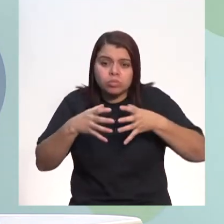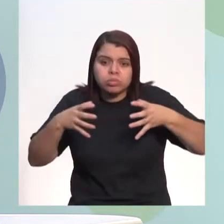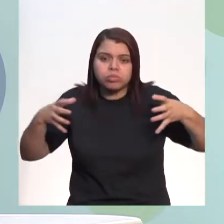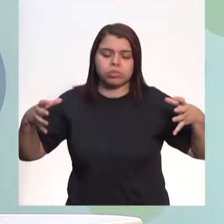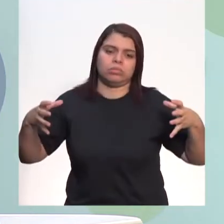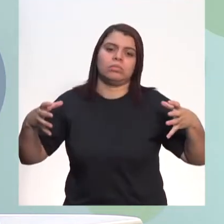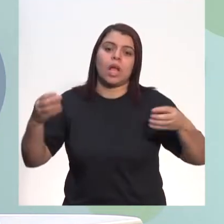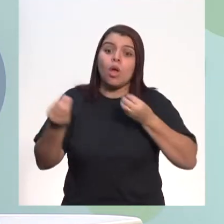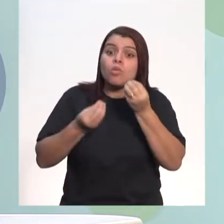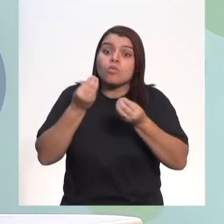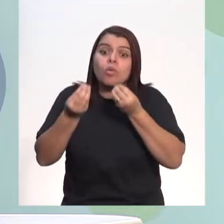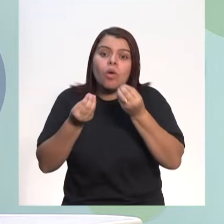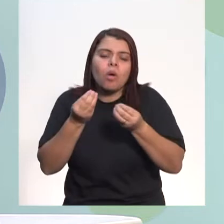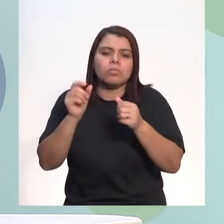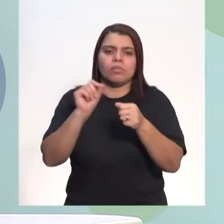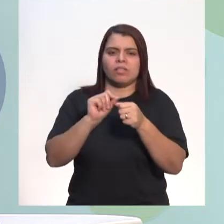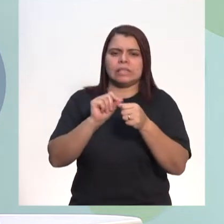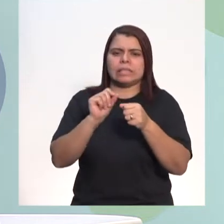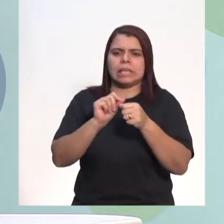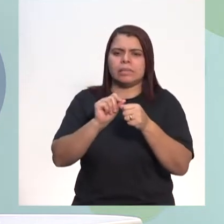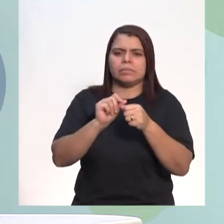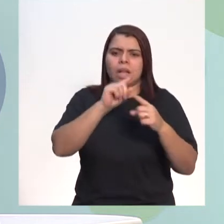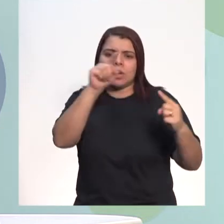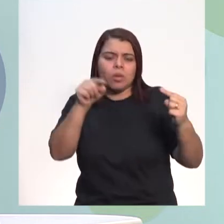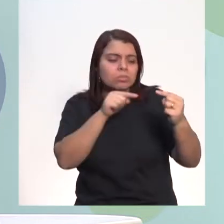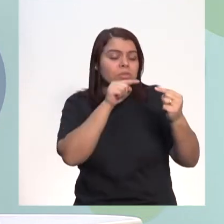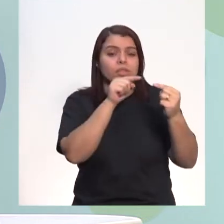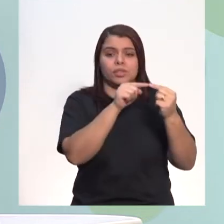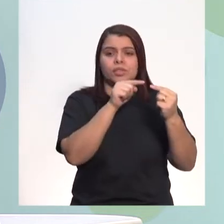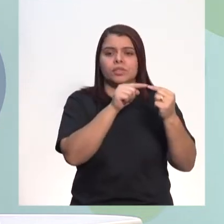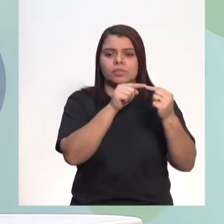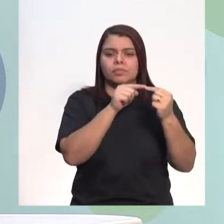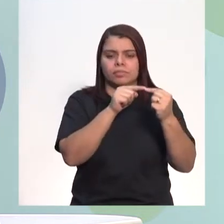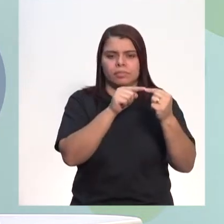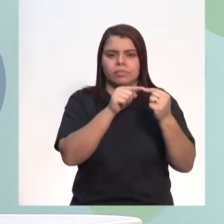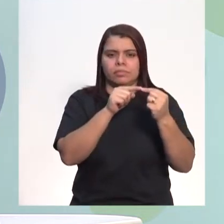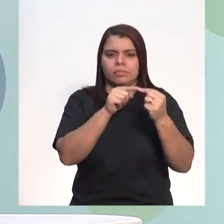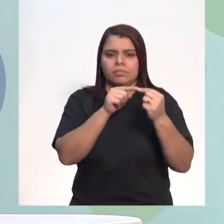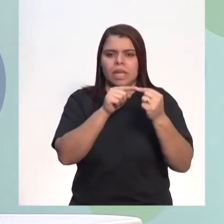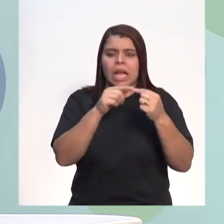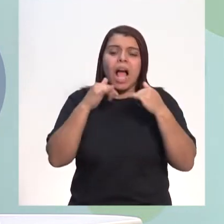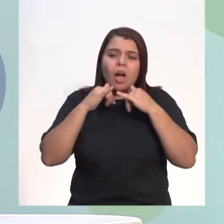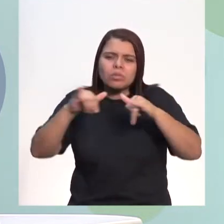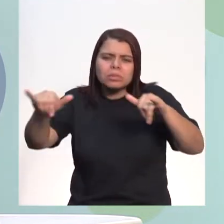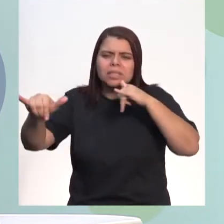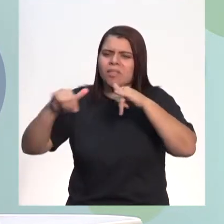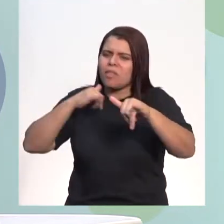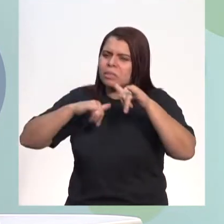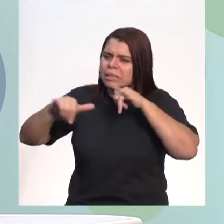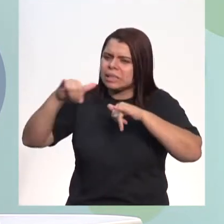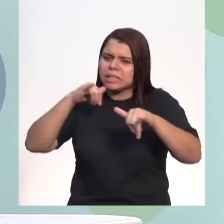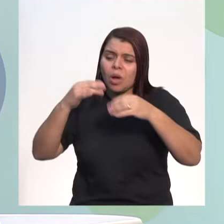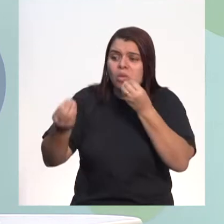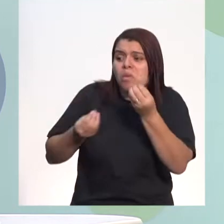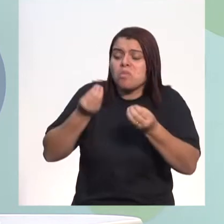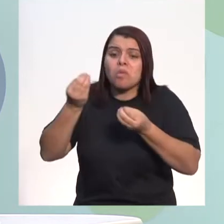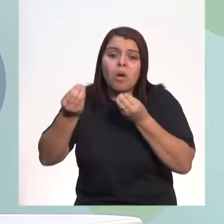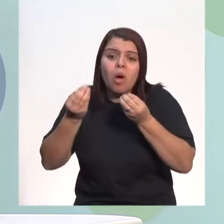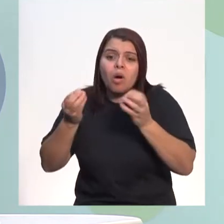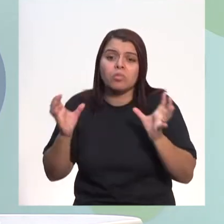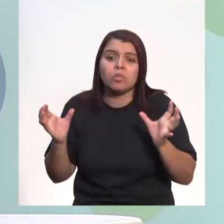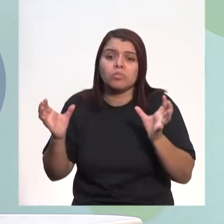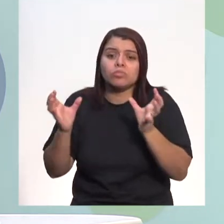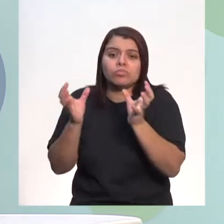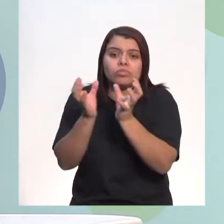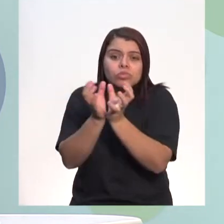professores discutindo questões específicas. Então, algumas informações como a criação de equipes,